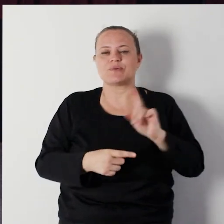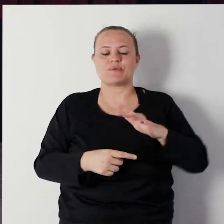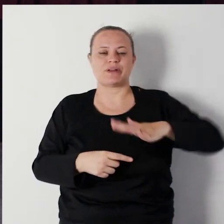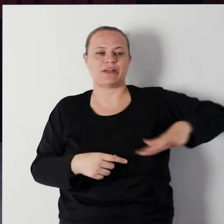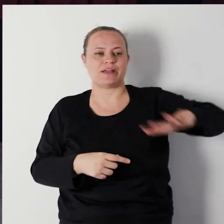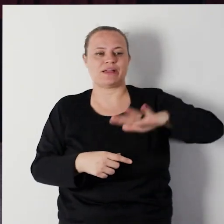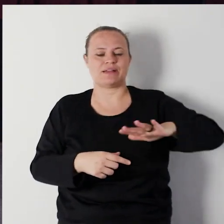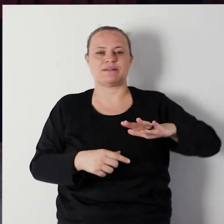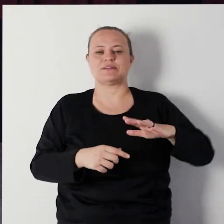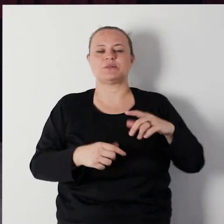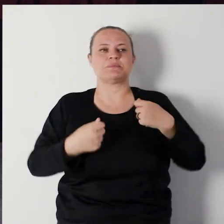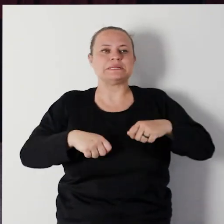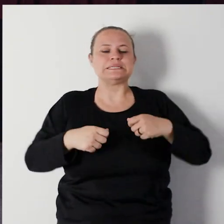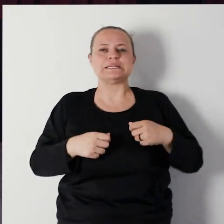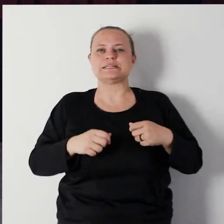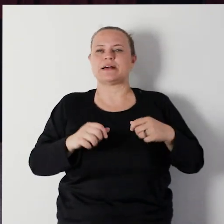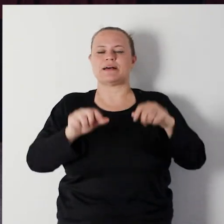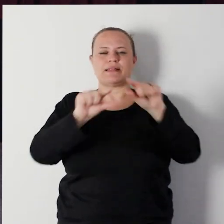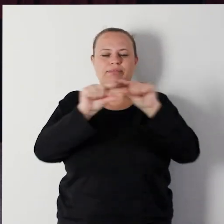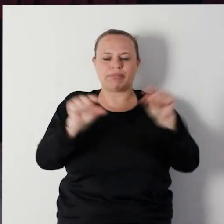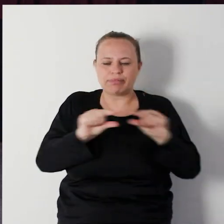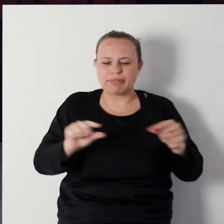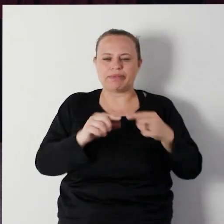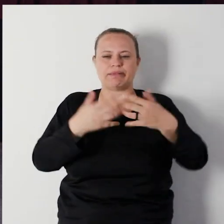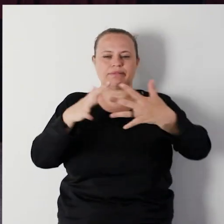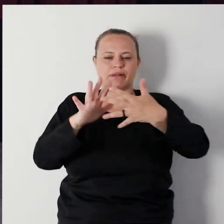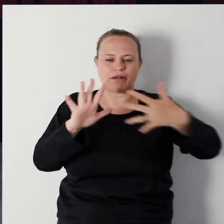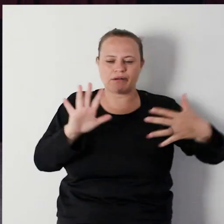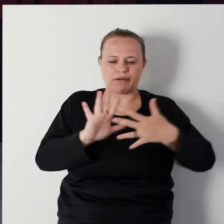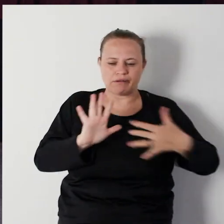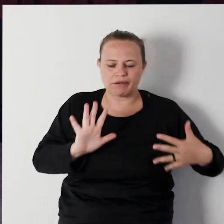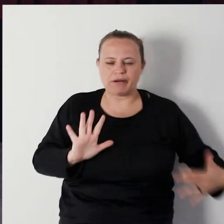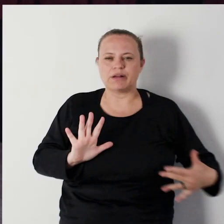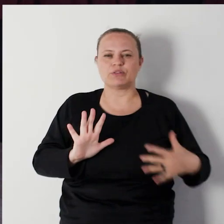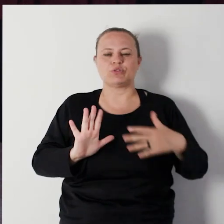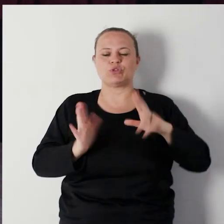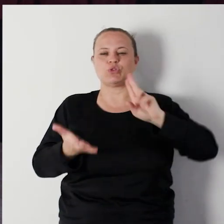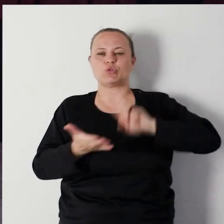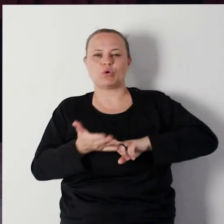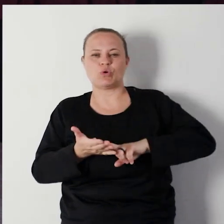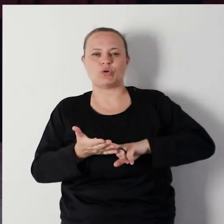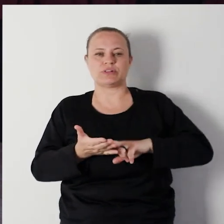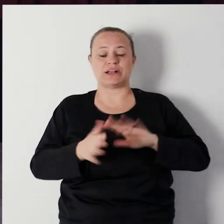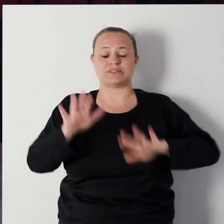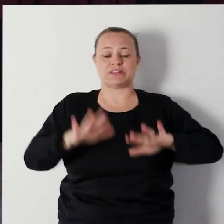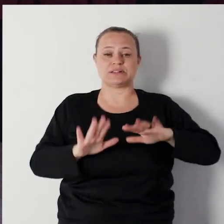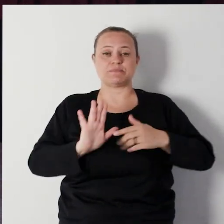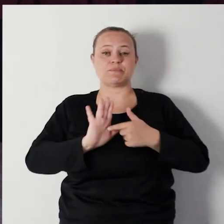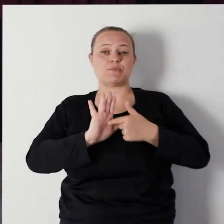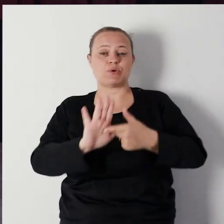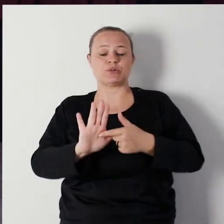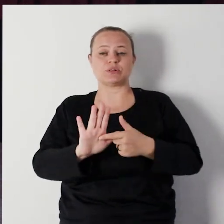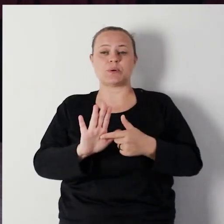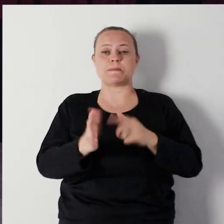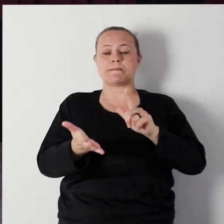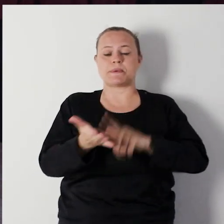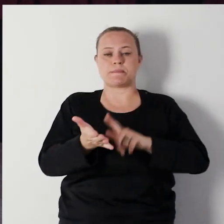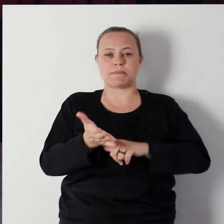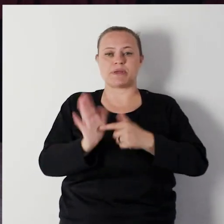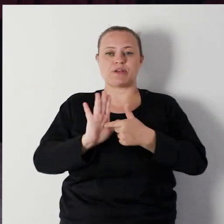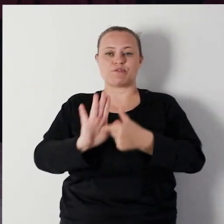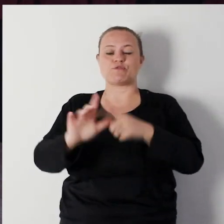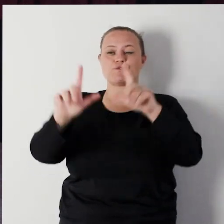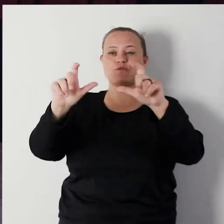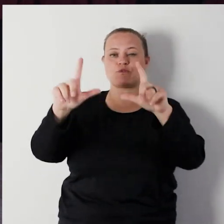produção, que não vai entregar necessariamente planilhas com notas fiscais e que, às vezes, a entrega de